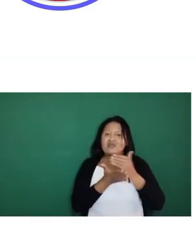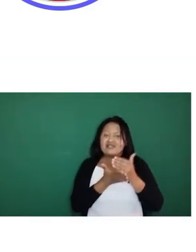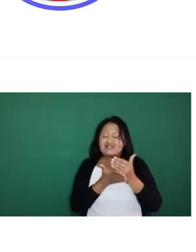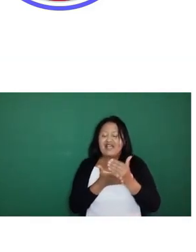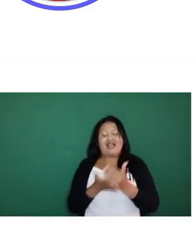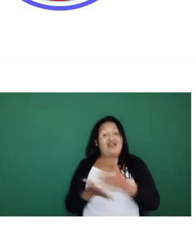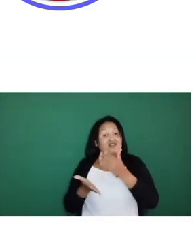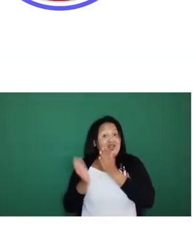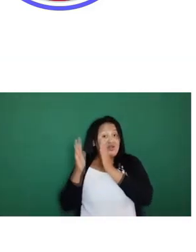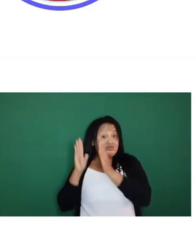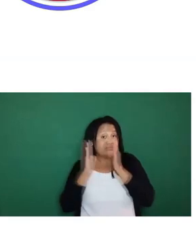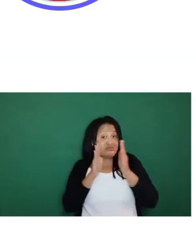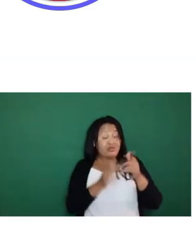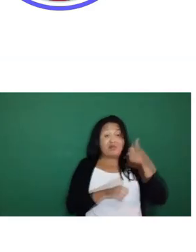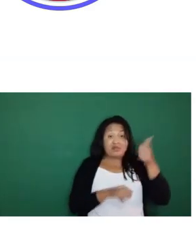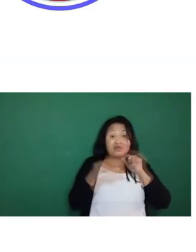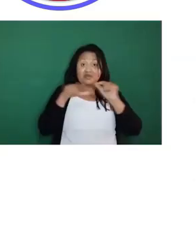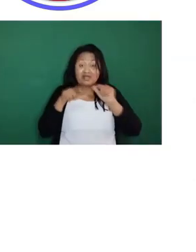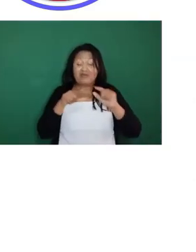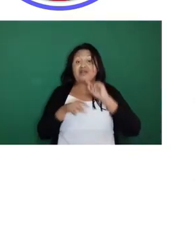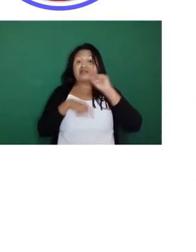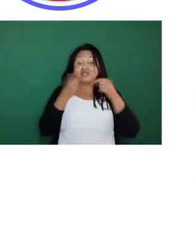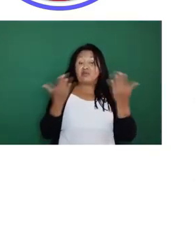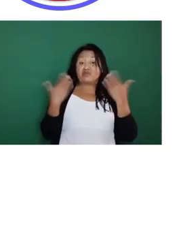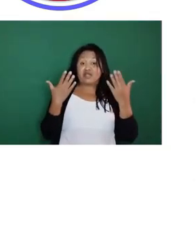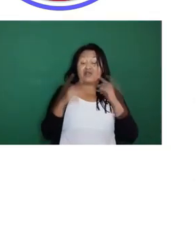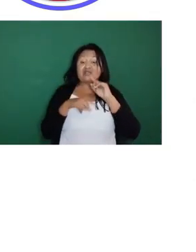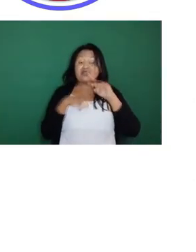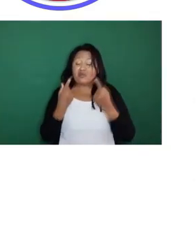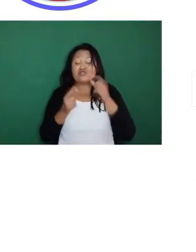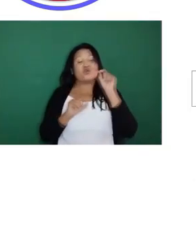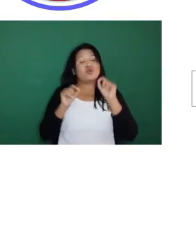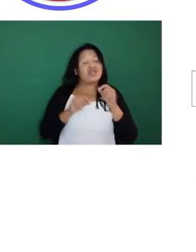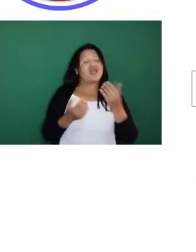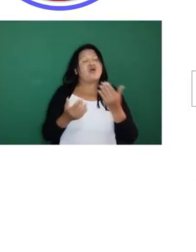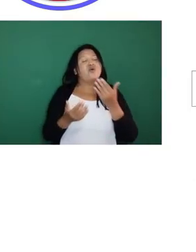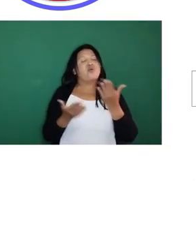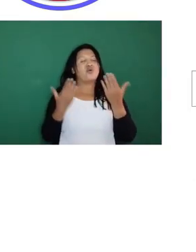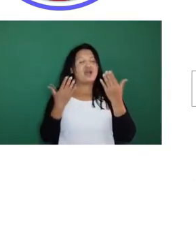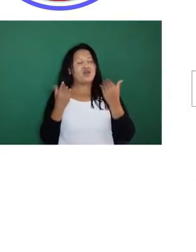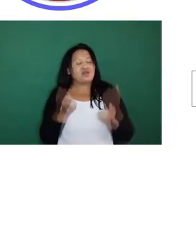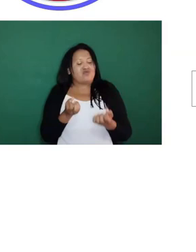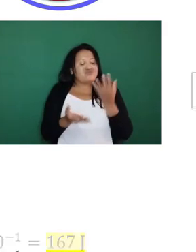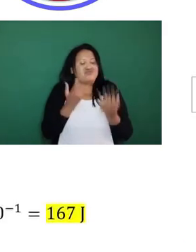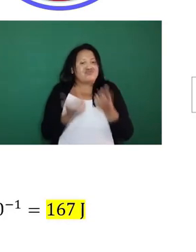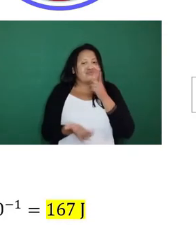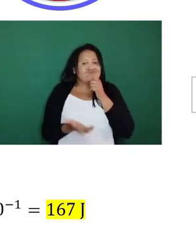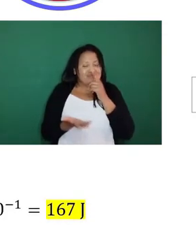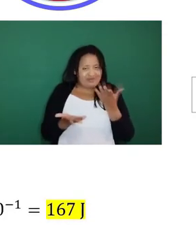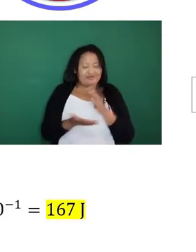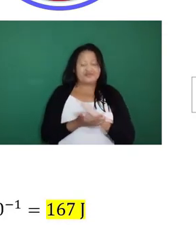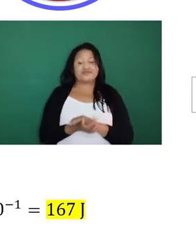passos a gente primeiro acho trabalho depois o calor e depois é realmente que a gente queria que era o calor de vaporização essa constante